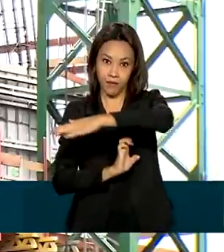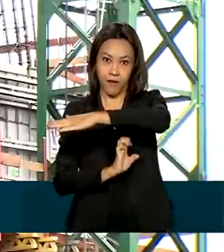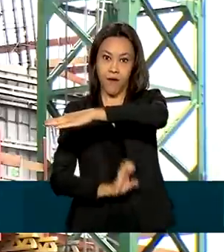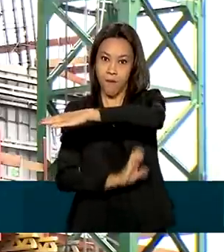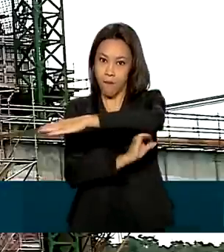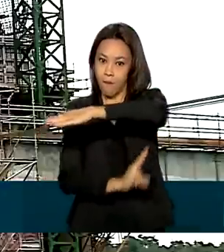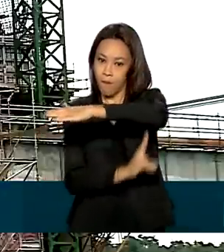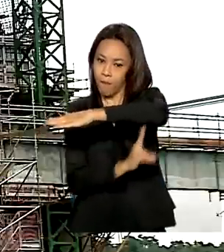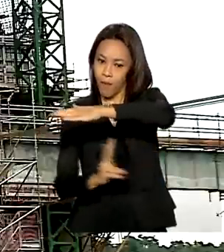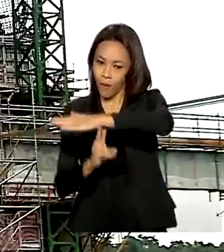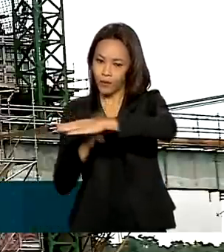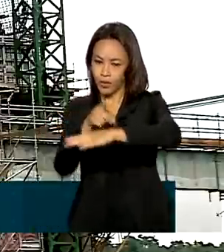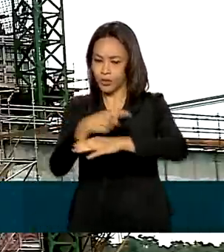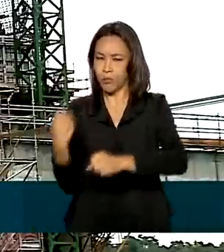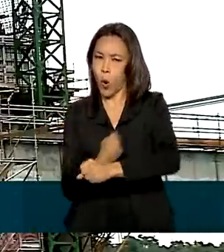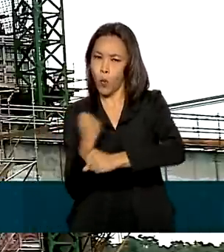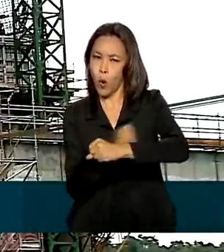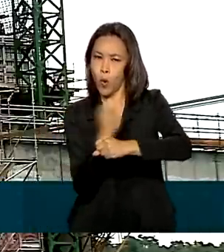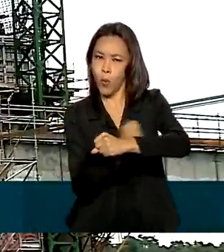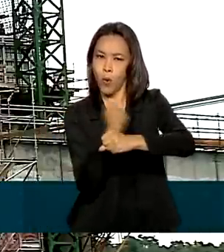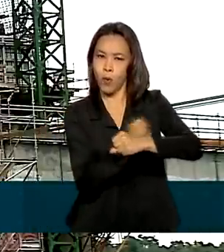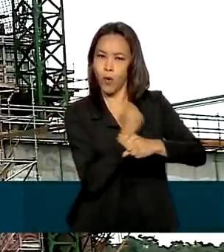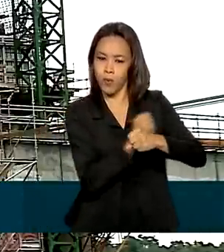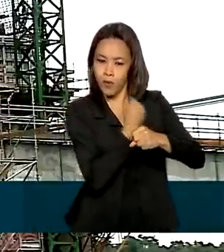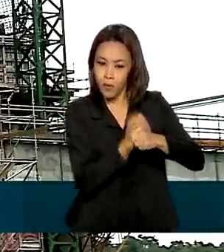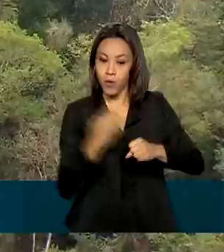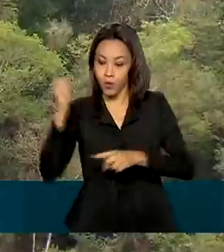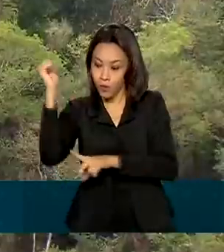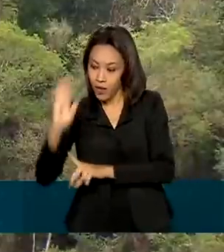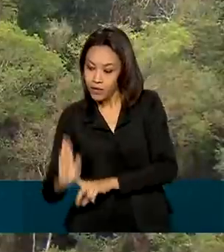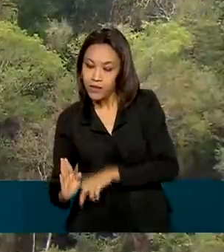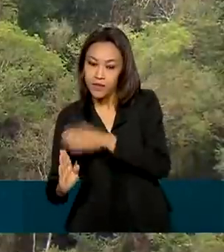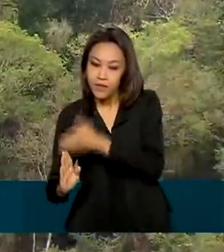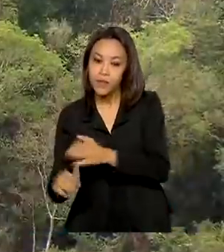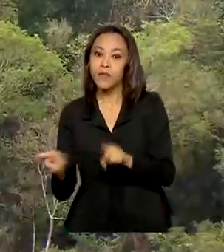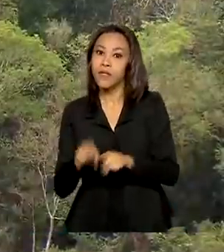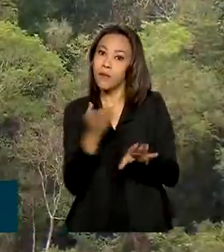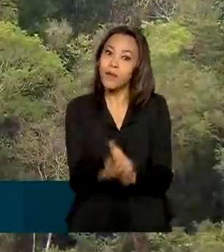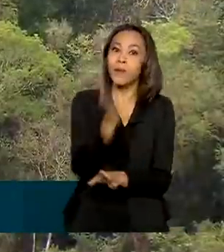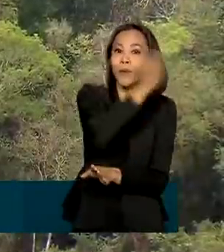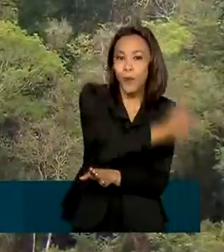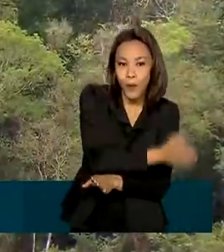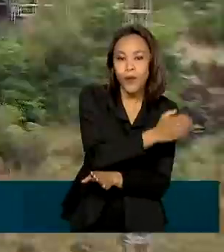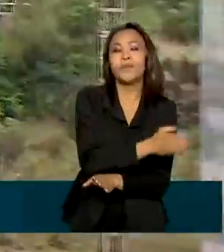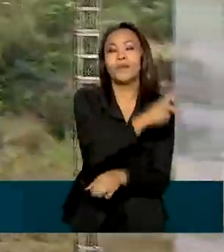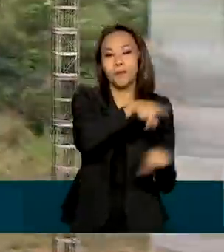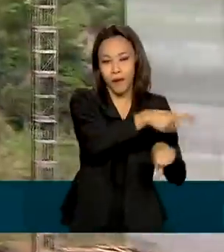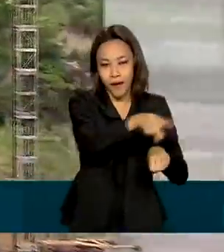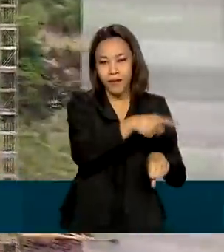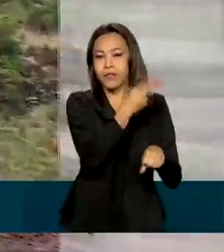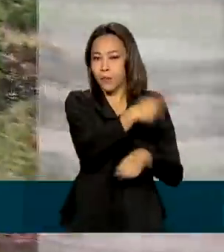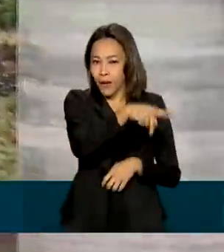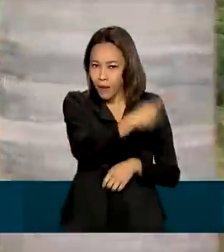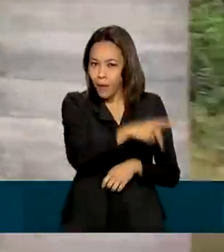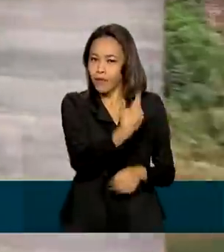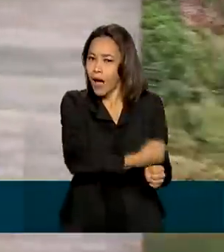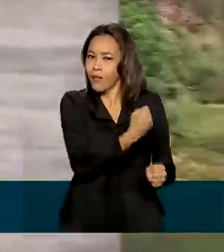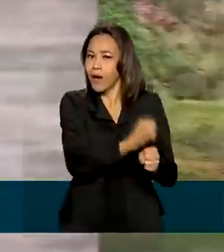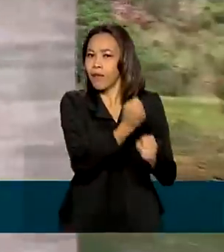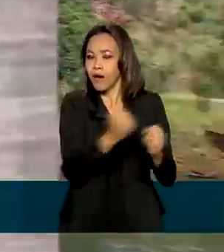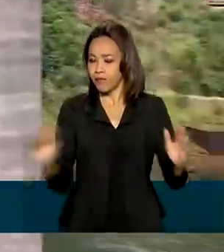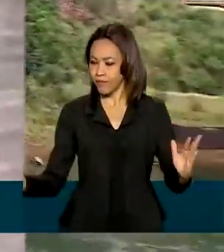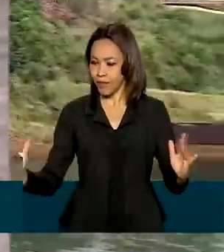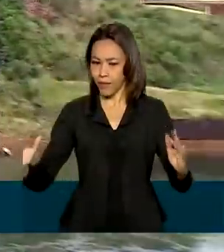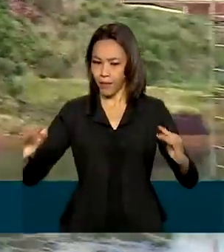O vai-vem de homens e máquinas em Foz do Iguaçu, no lado brasileiro, e em Presidente Franco, no Paraguai, mudou definitivamente